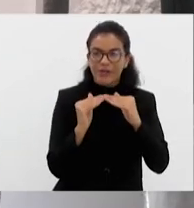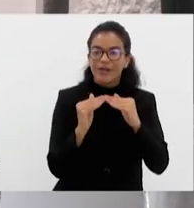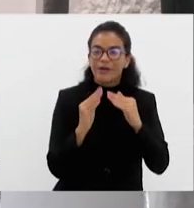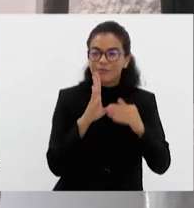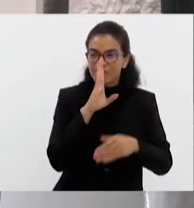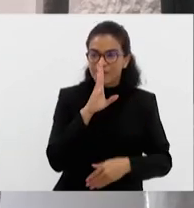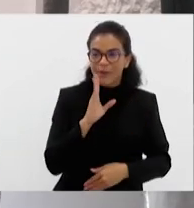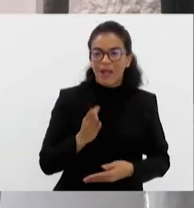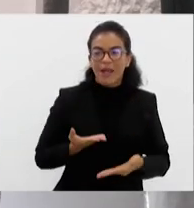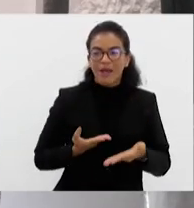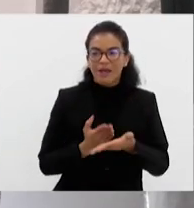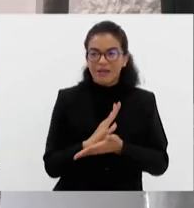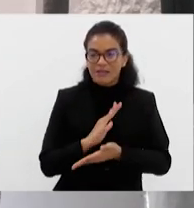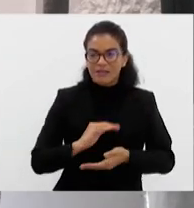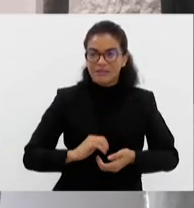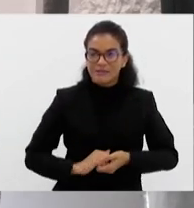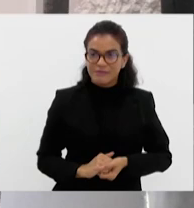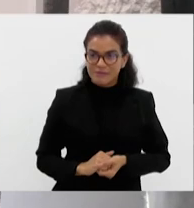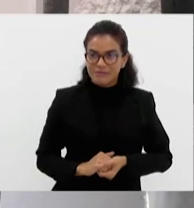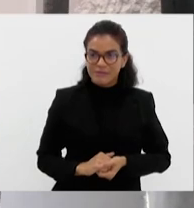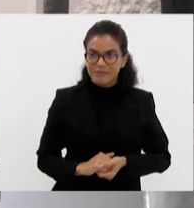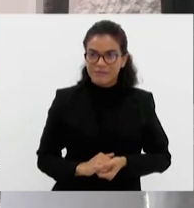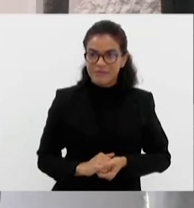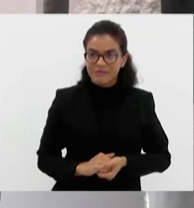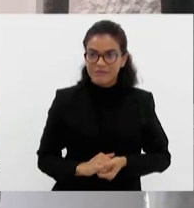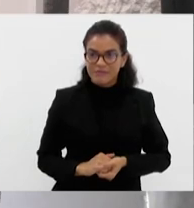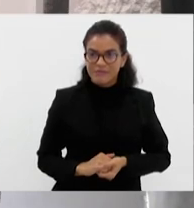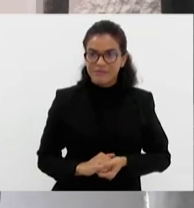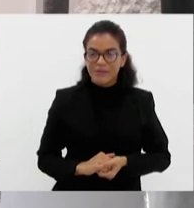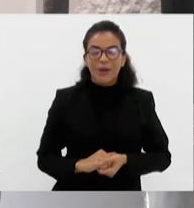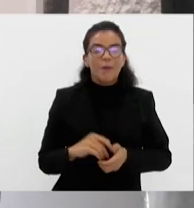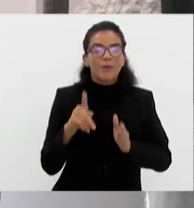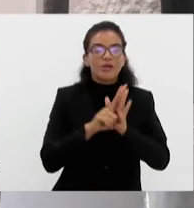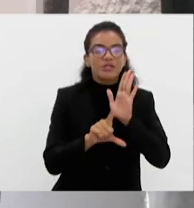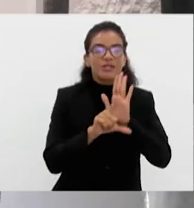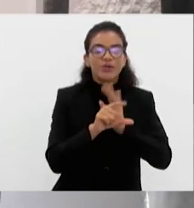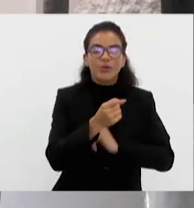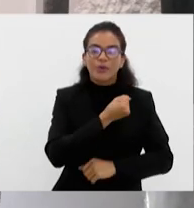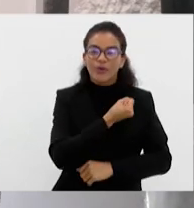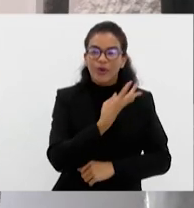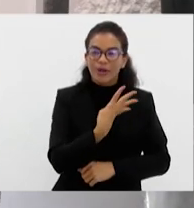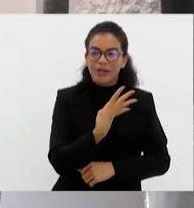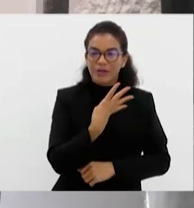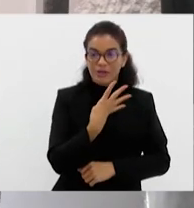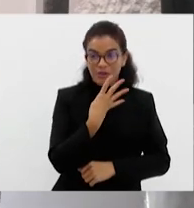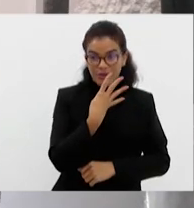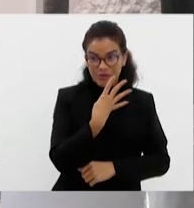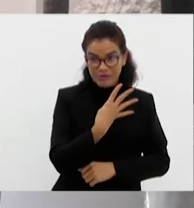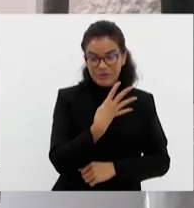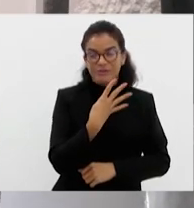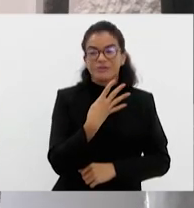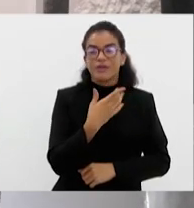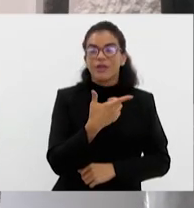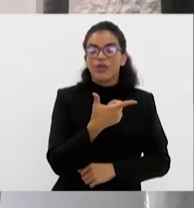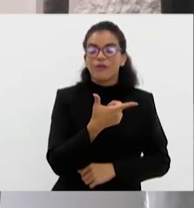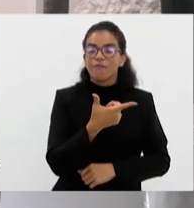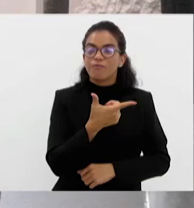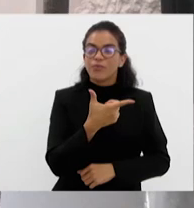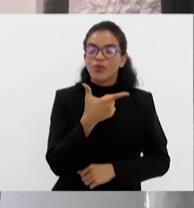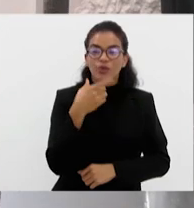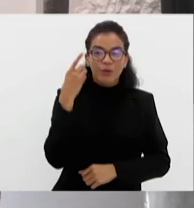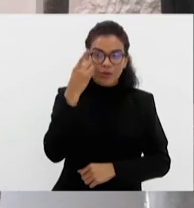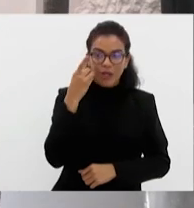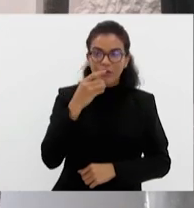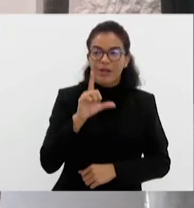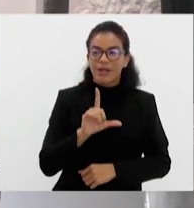estão, aprovado. Projeto 42 da pauta, o PL 3453 de 20, de autoria do deputado Daniel Librelon,